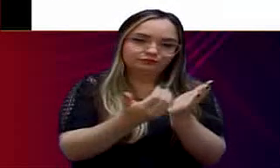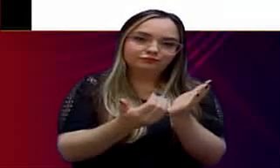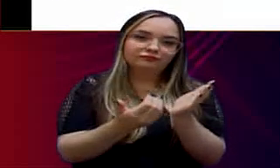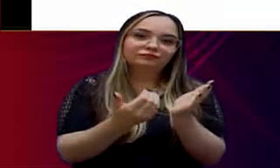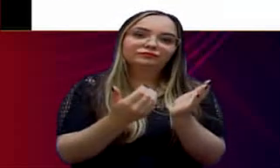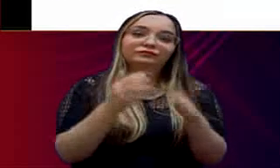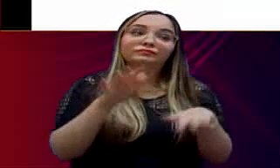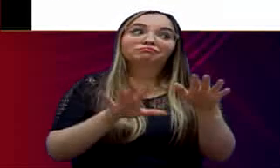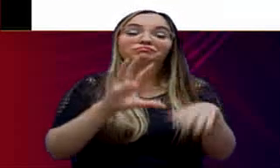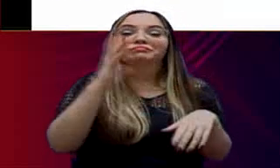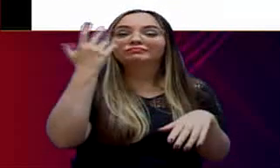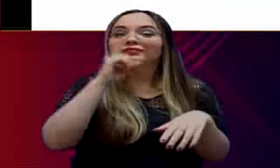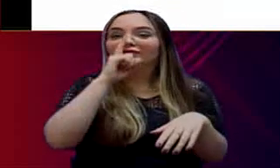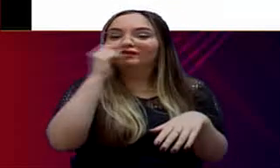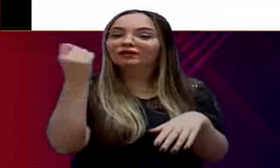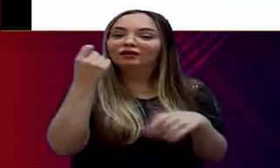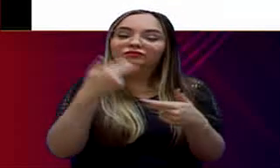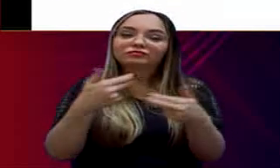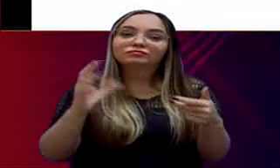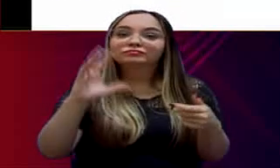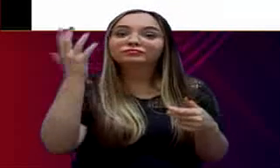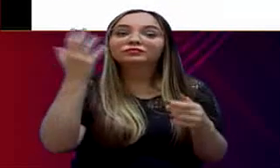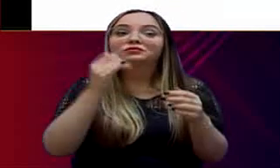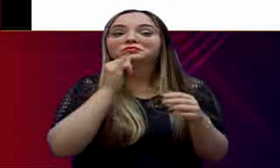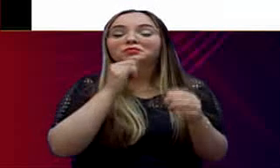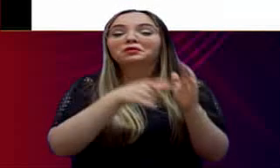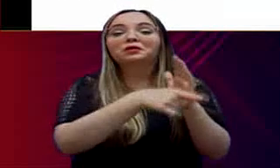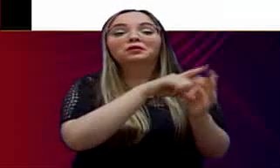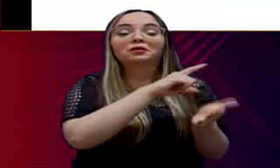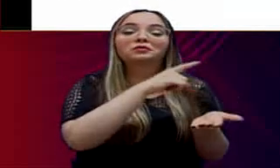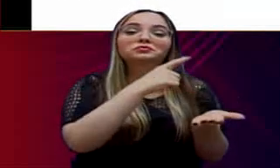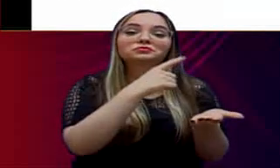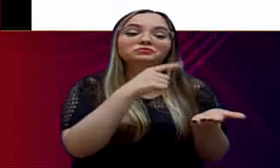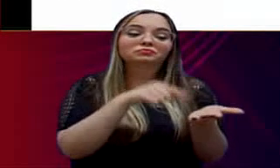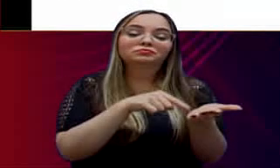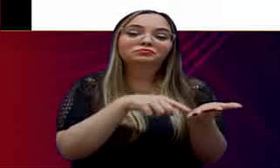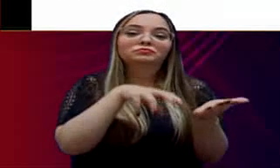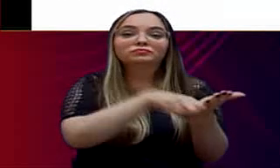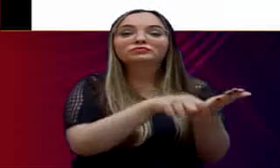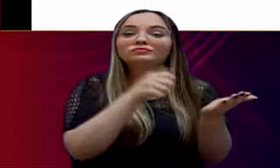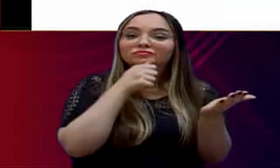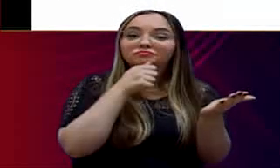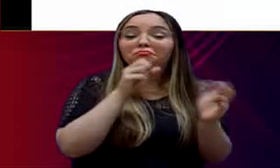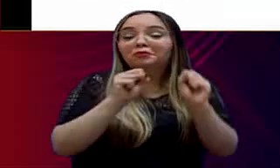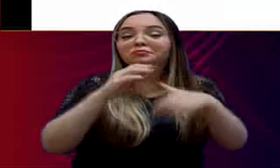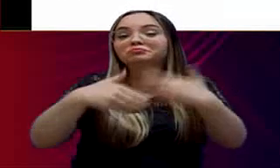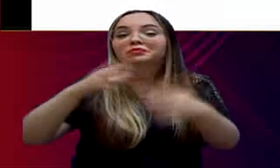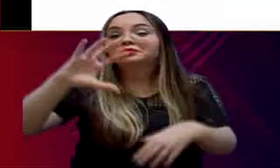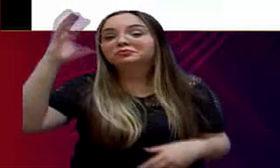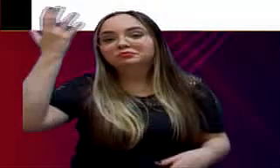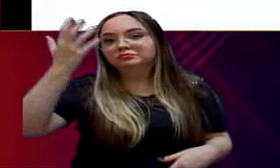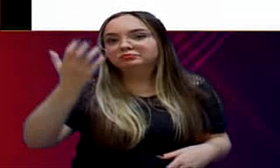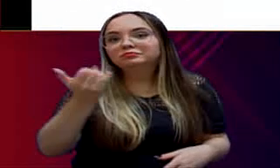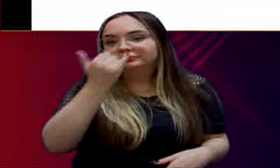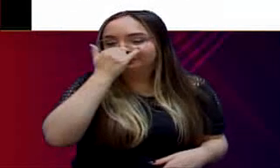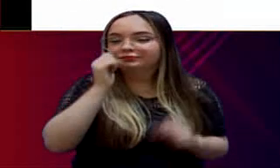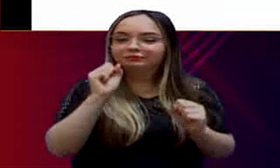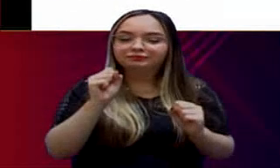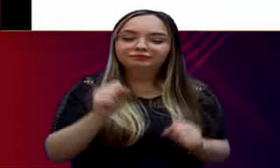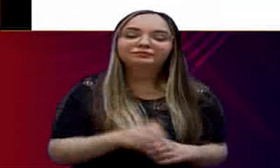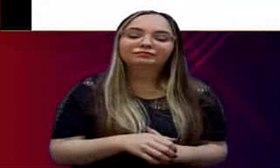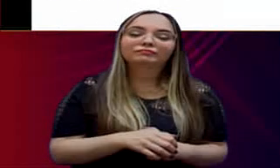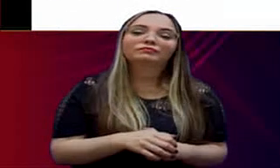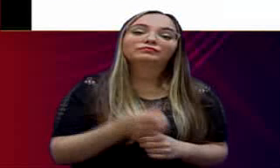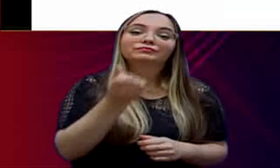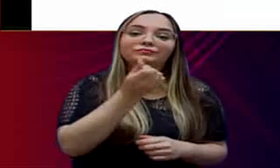que porventura não foram previstas no anexo de riscos fiscais 6 no equilíbrio das contas públicas